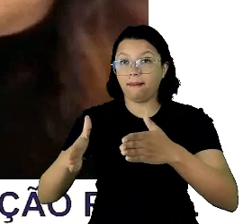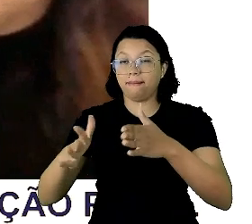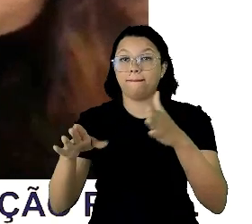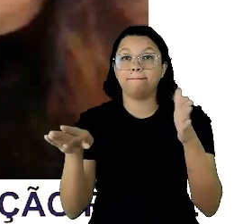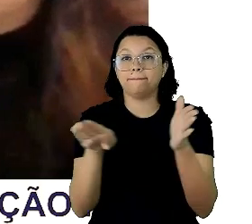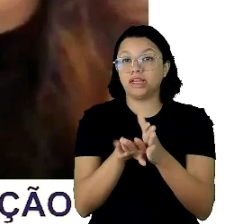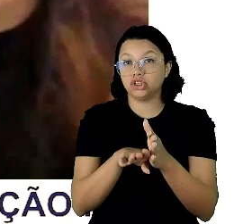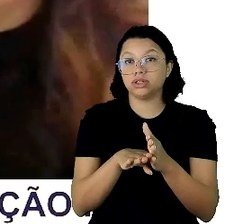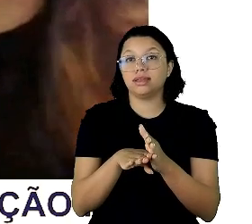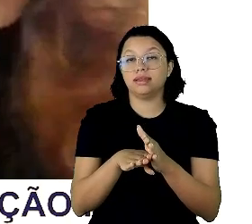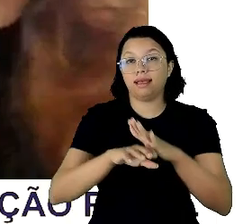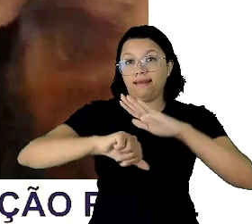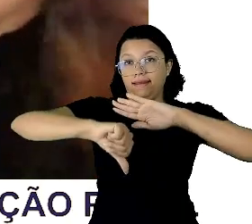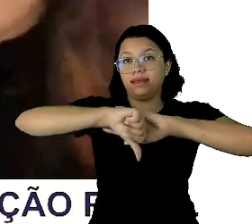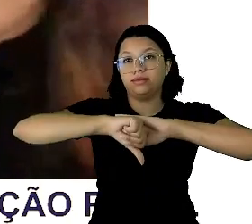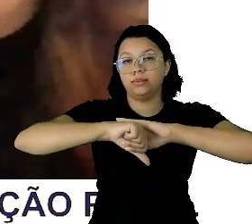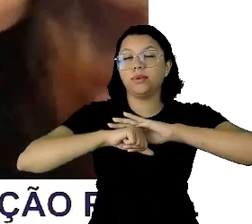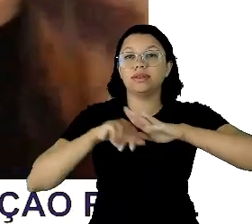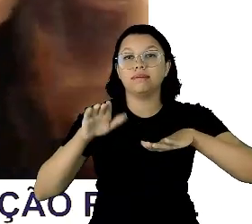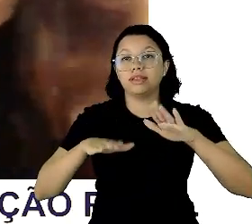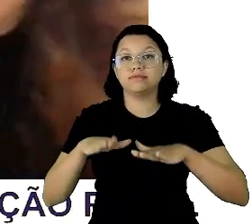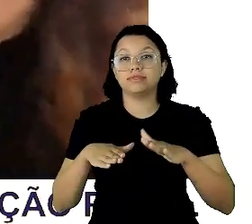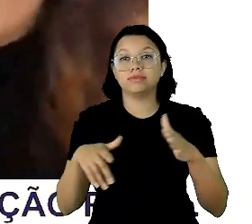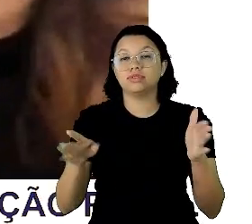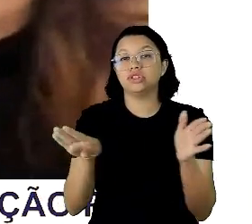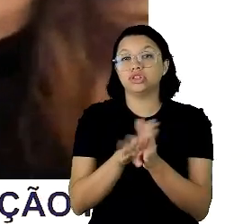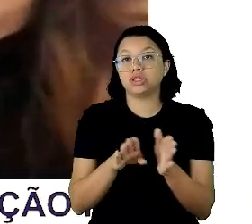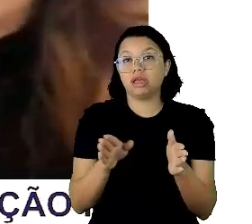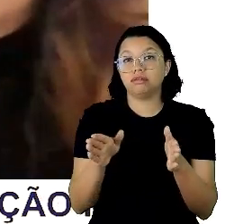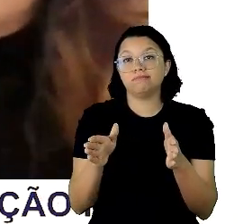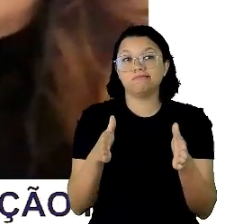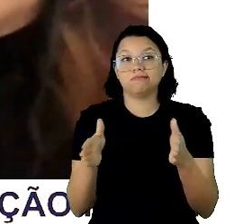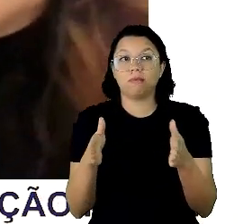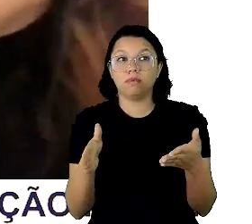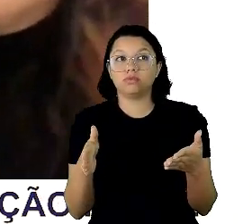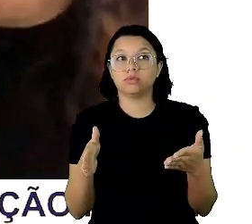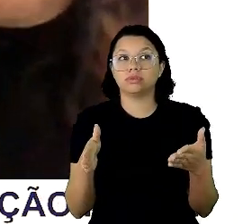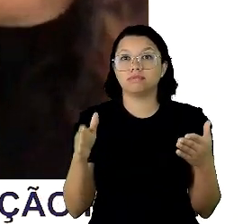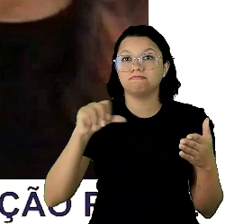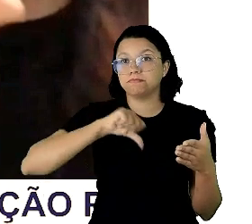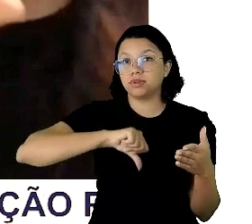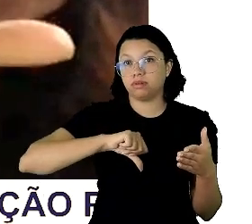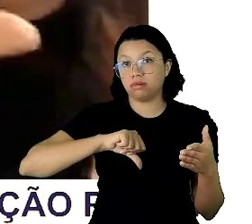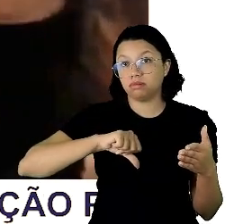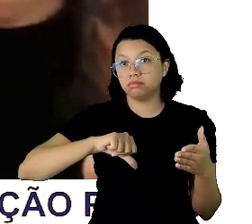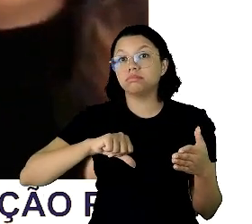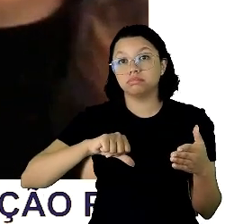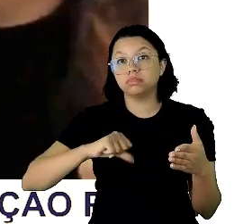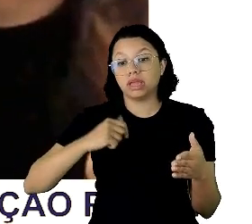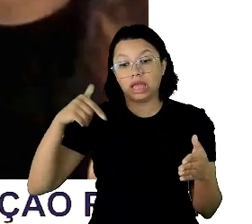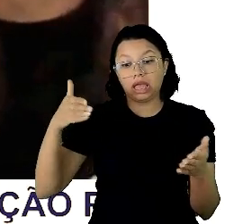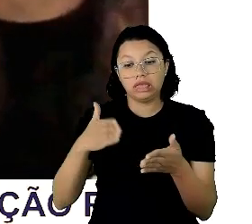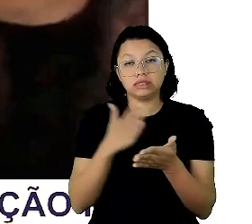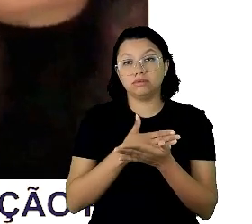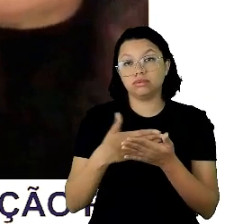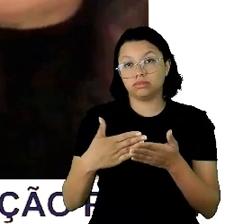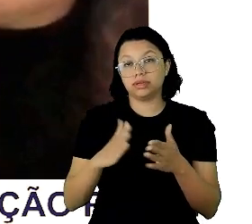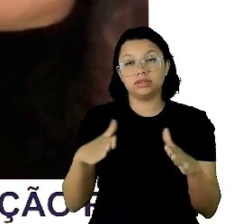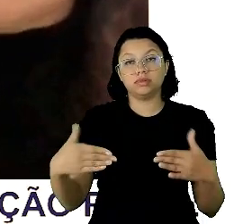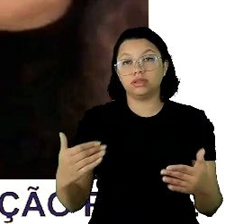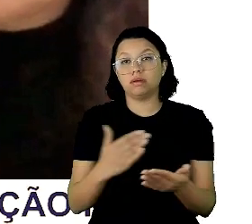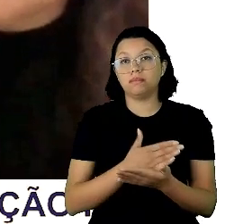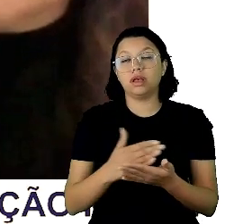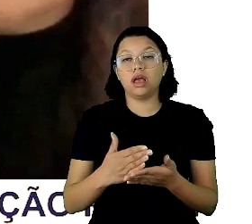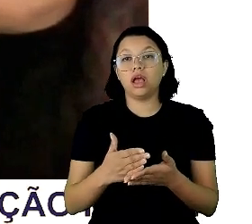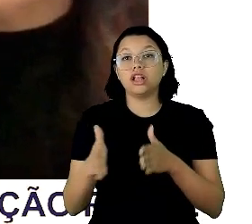vezes, numa coisa mais radical, você passa por isso, né? Mas a partir do momento em que